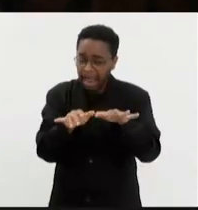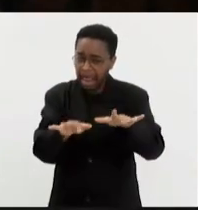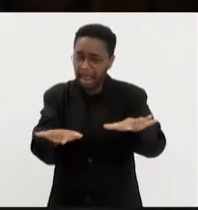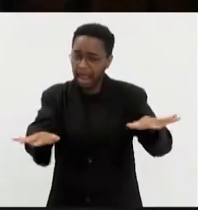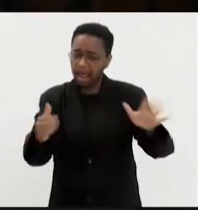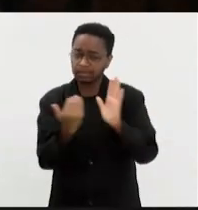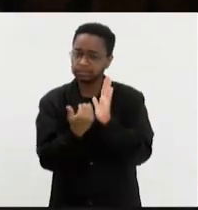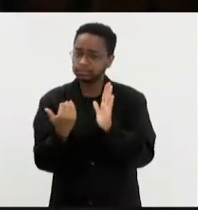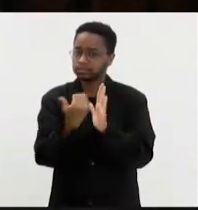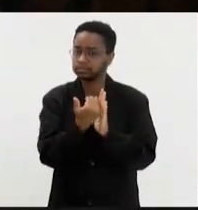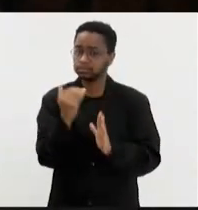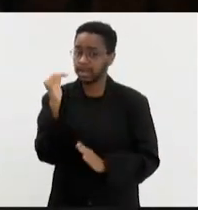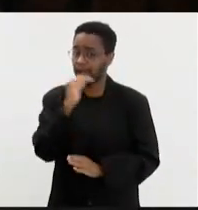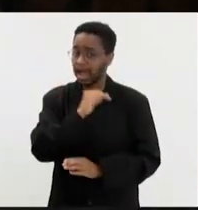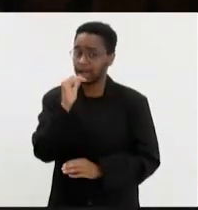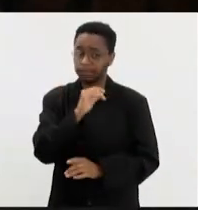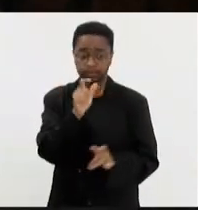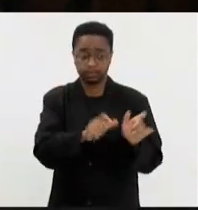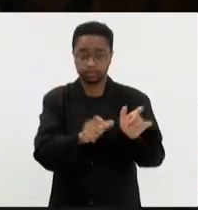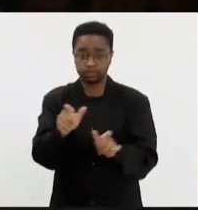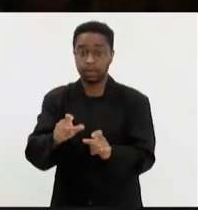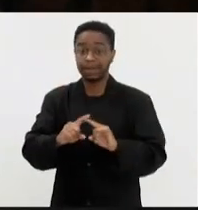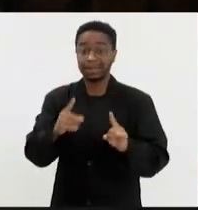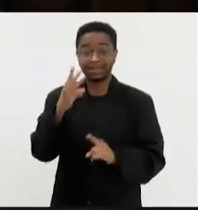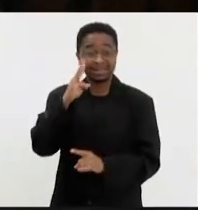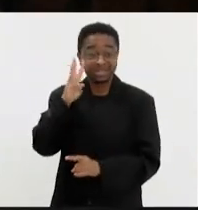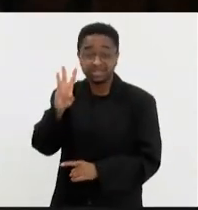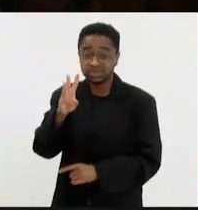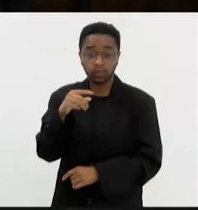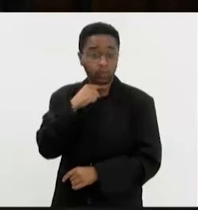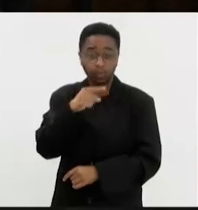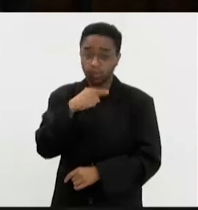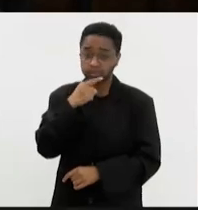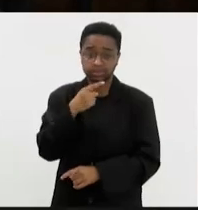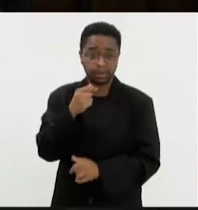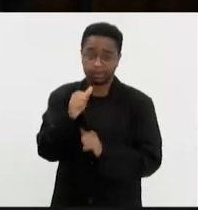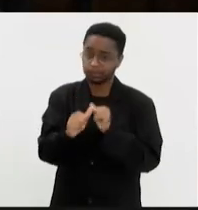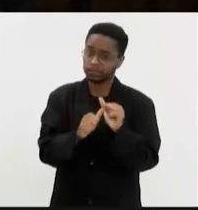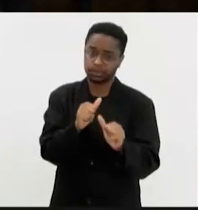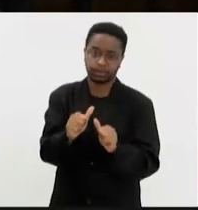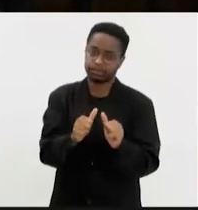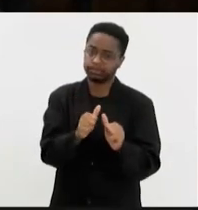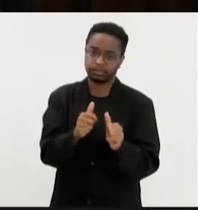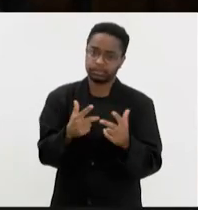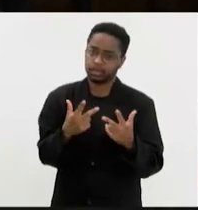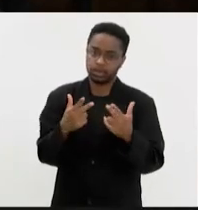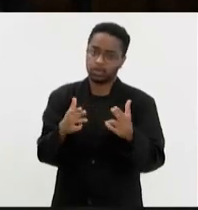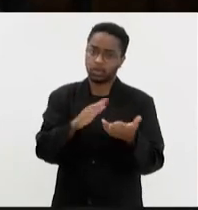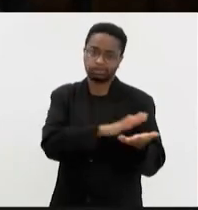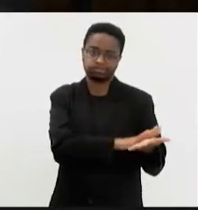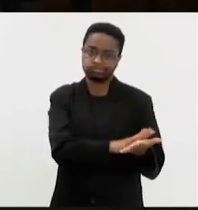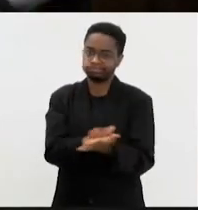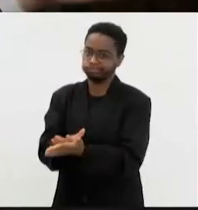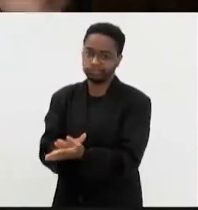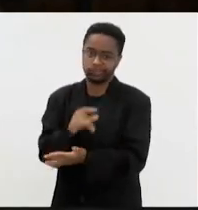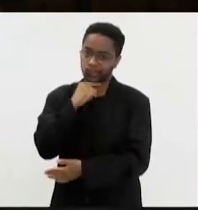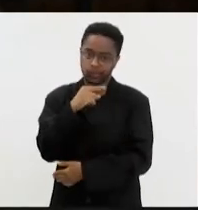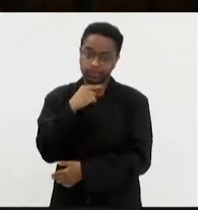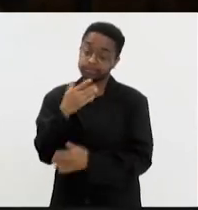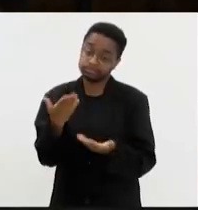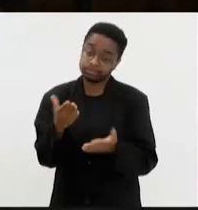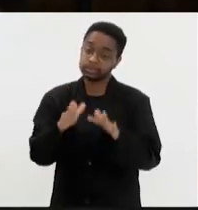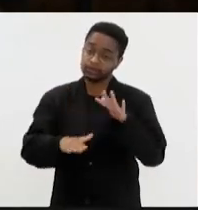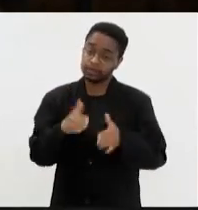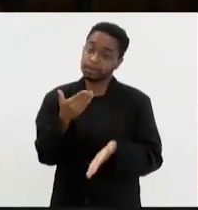forma no eleitorado que em três dias ele não vai conseguir alcançar na mesma velocidade que a destruição foi feita e eventualmente ele